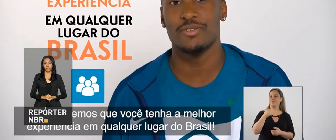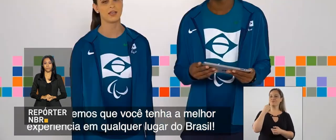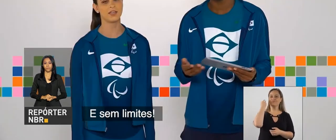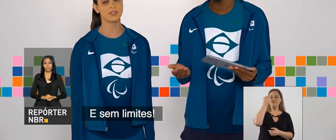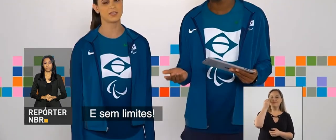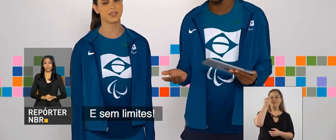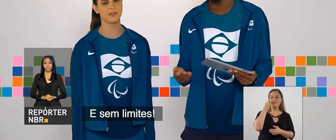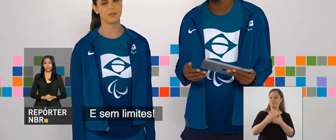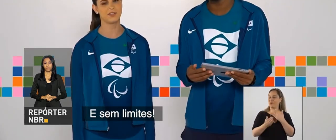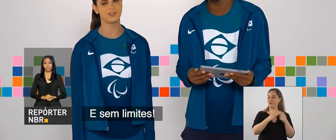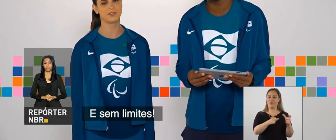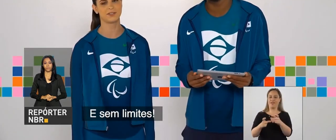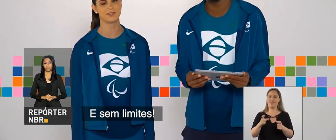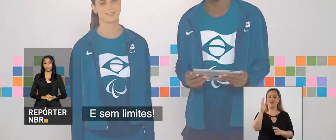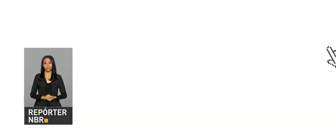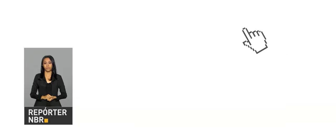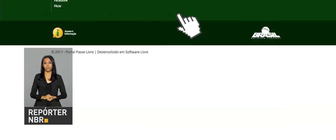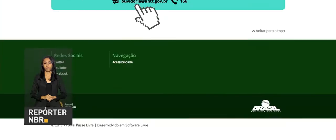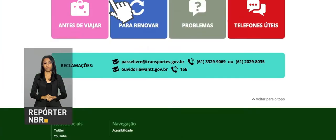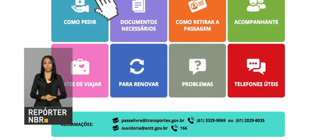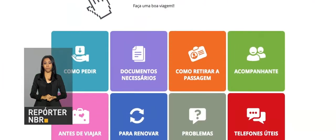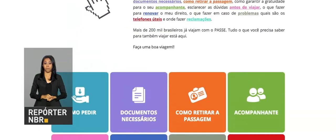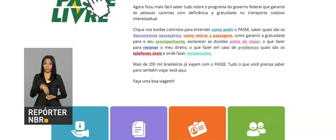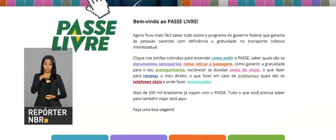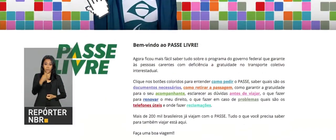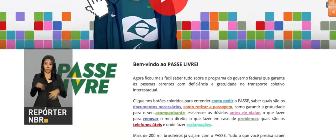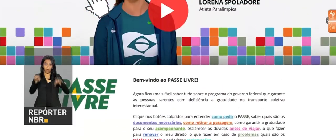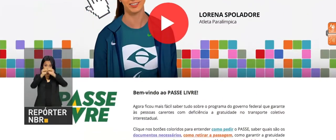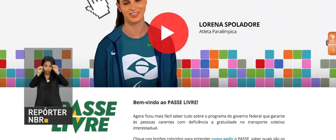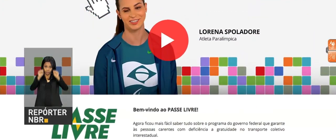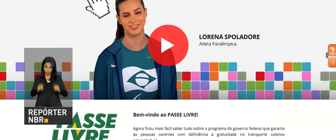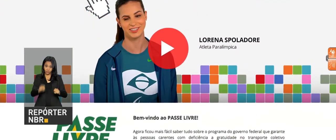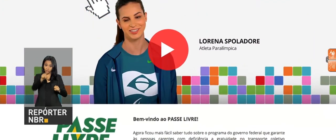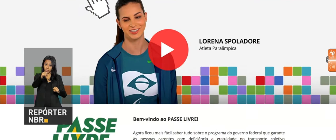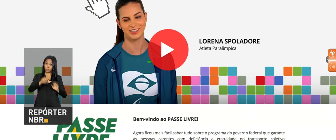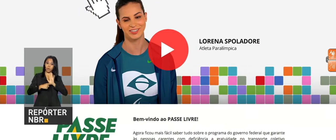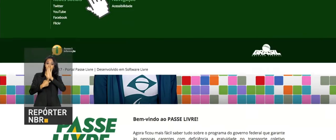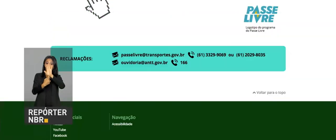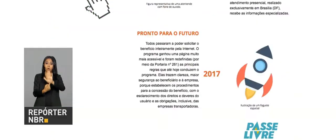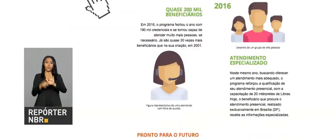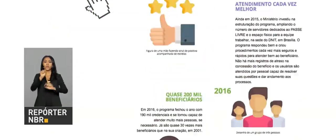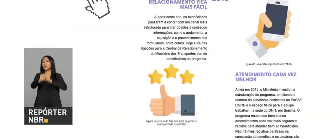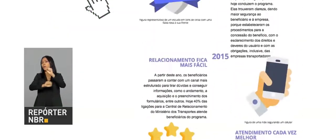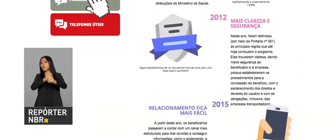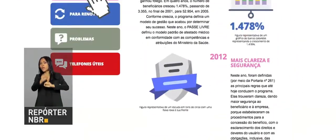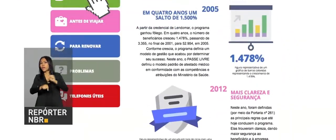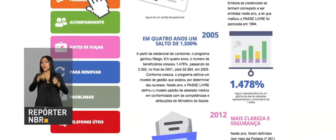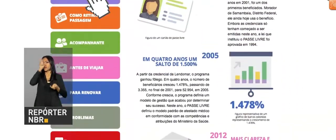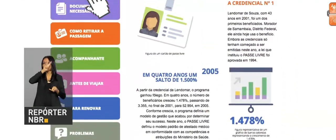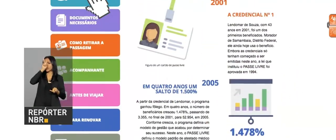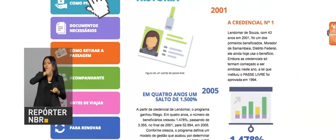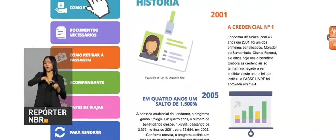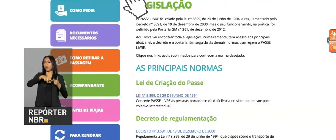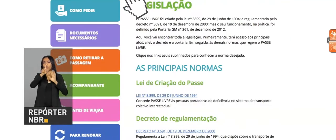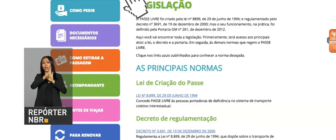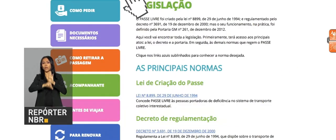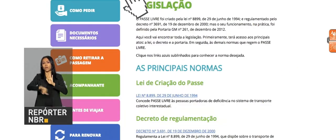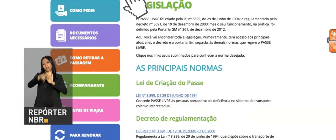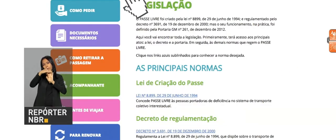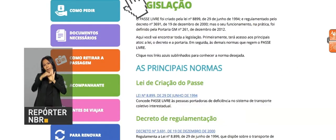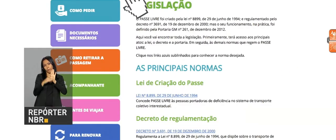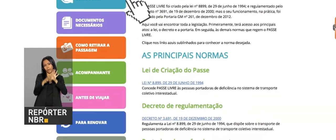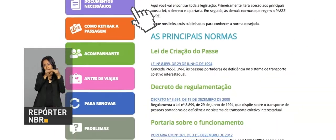do brasil e sem limites o portal mostra o que é o passe livre sua história e legislação também